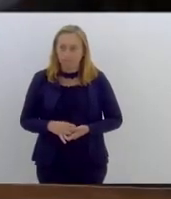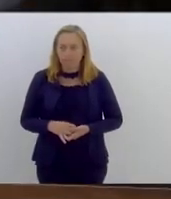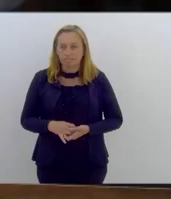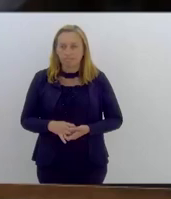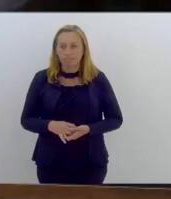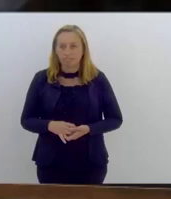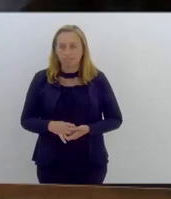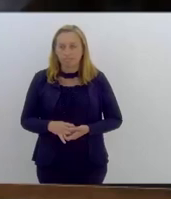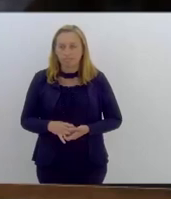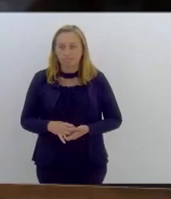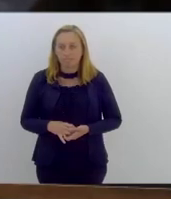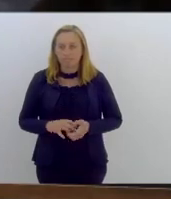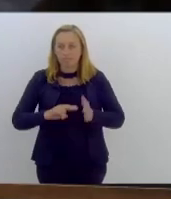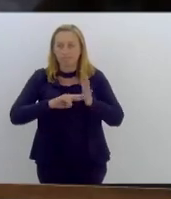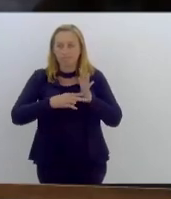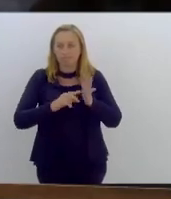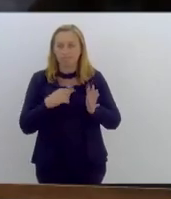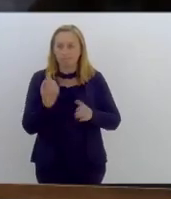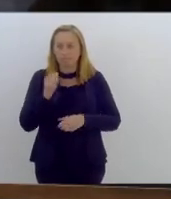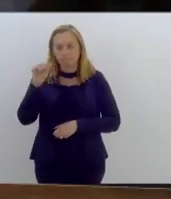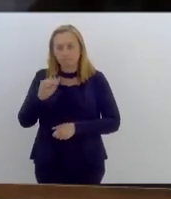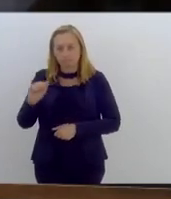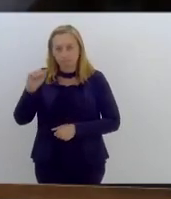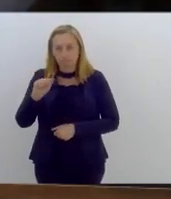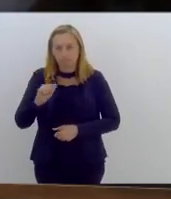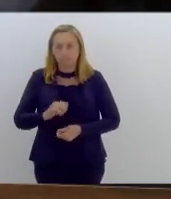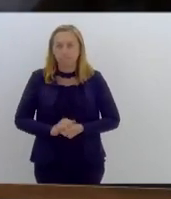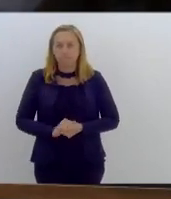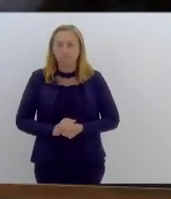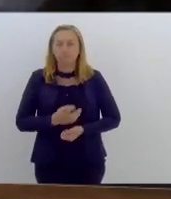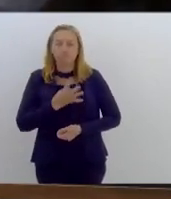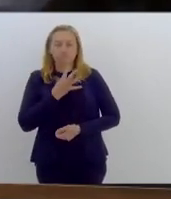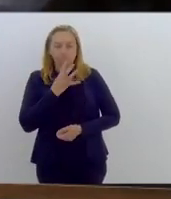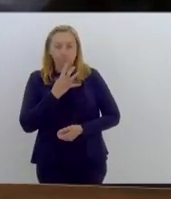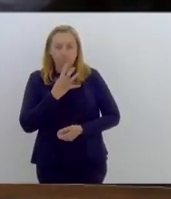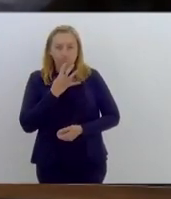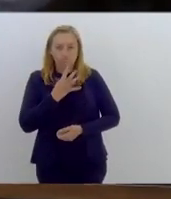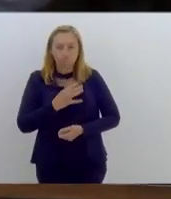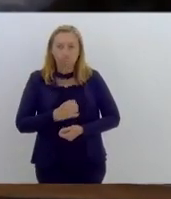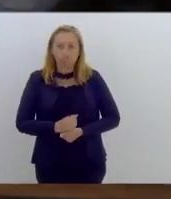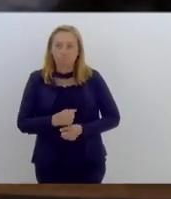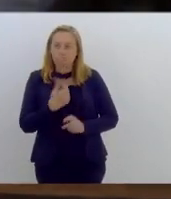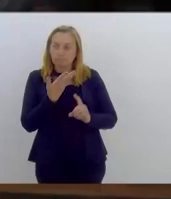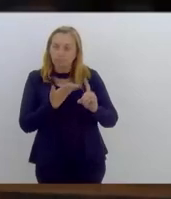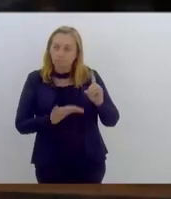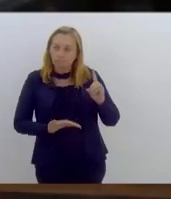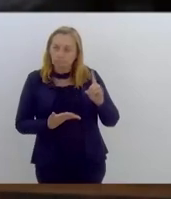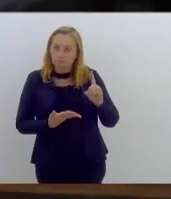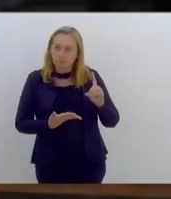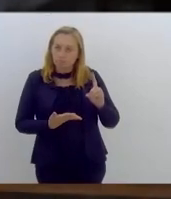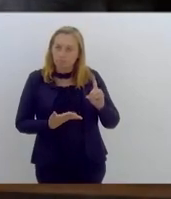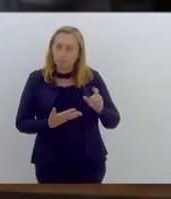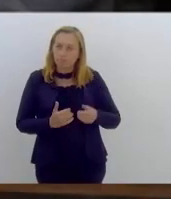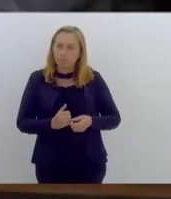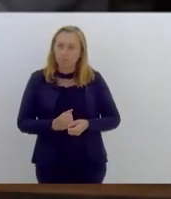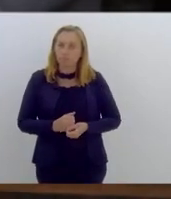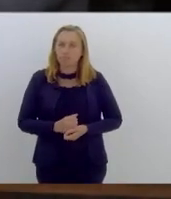Nosso sindicato e da nossa associação. Em reconhecimento e homenagens do